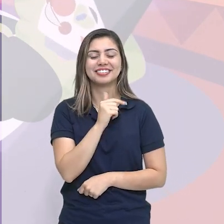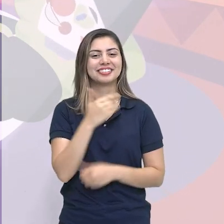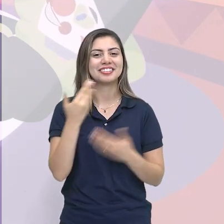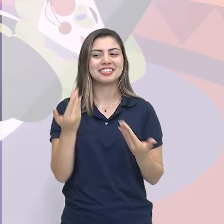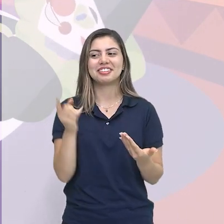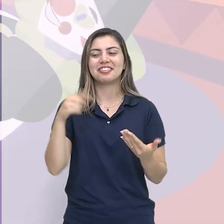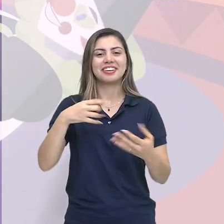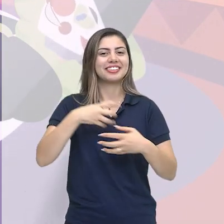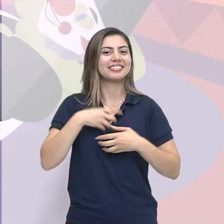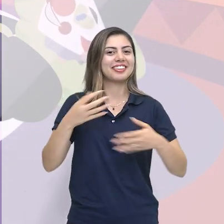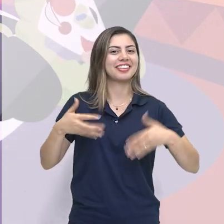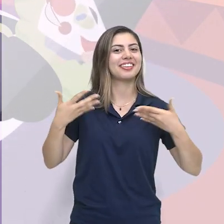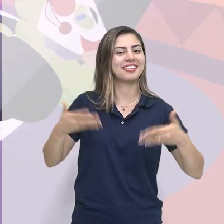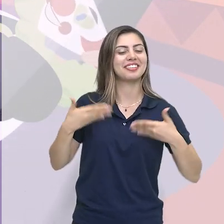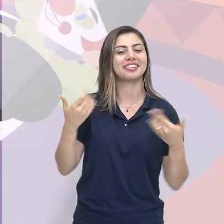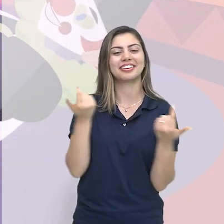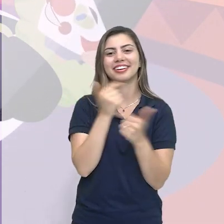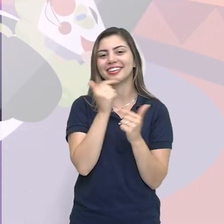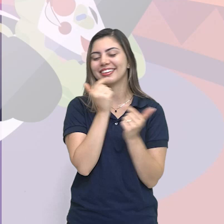das coisas.